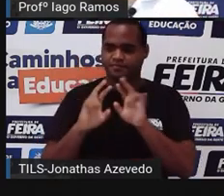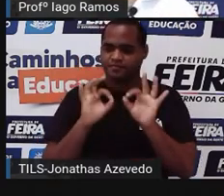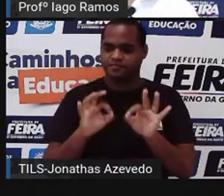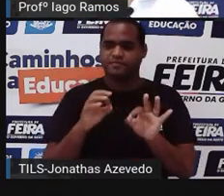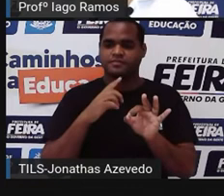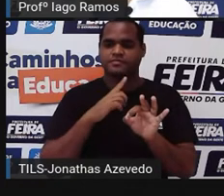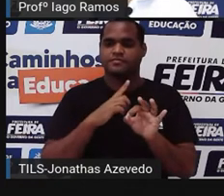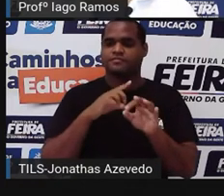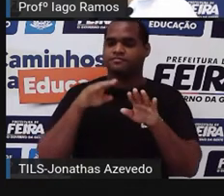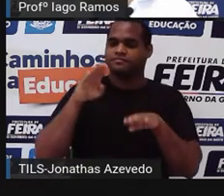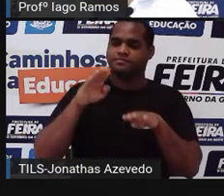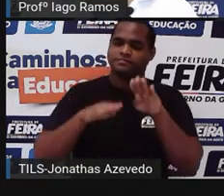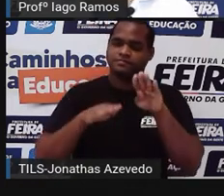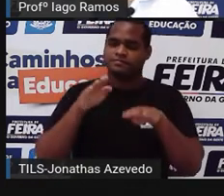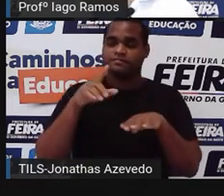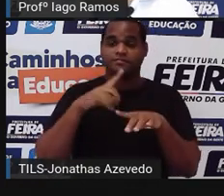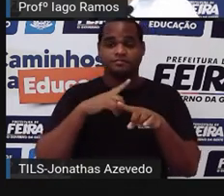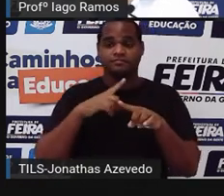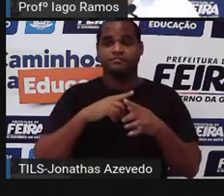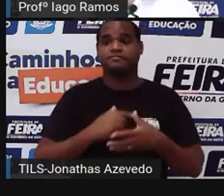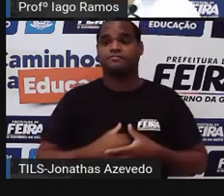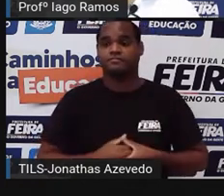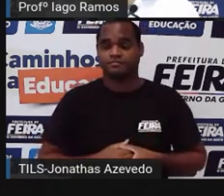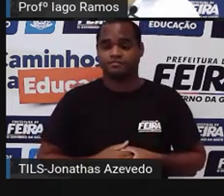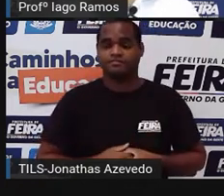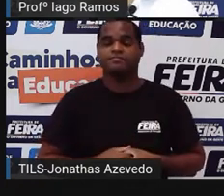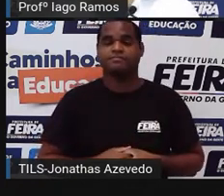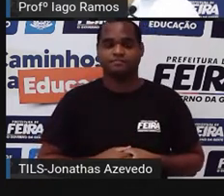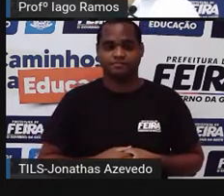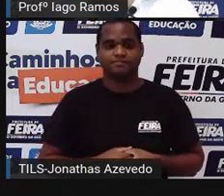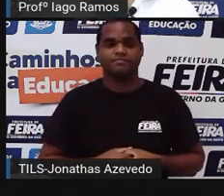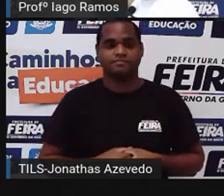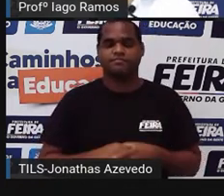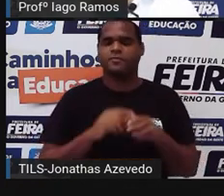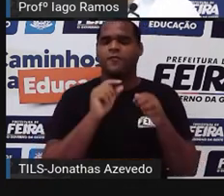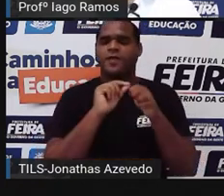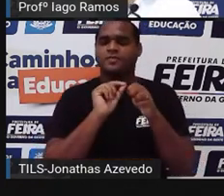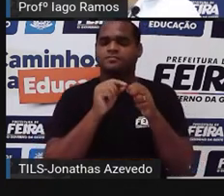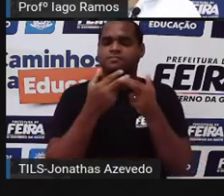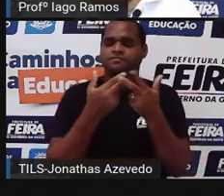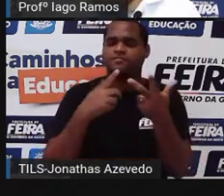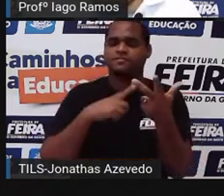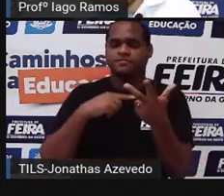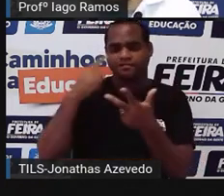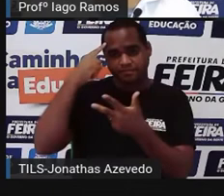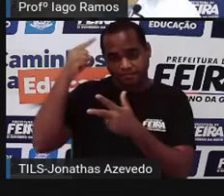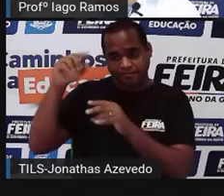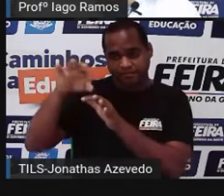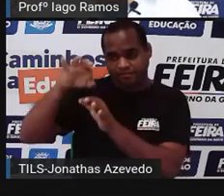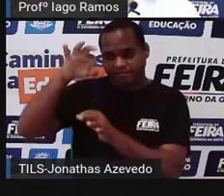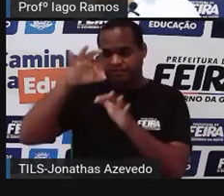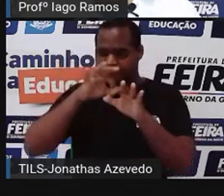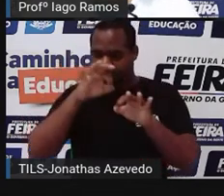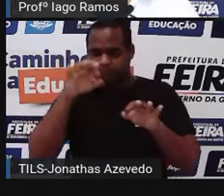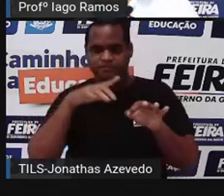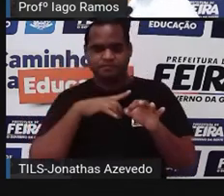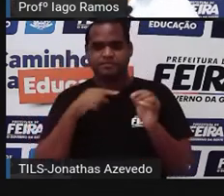chama de razão de proporcionalidade tá bom e isso me faz dizer que os lados